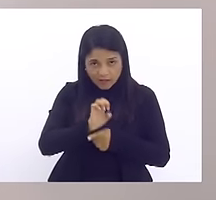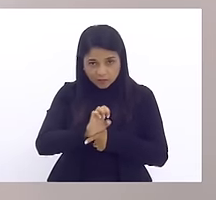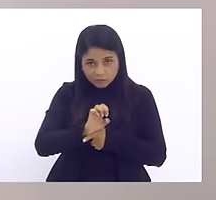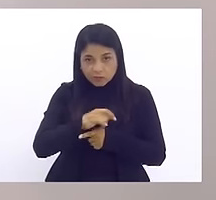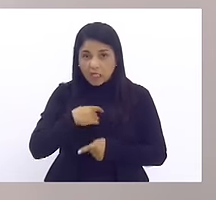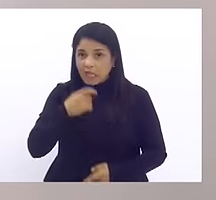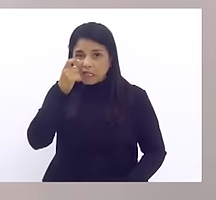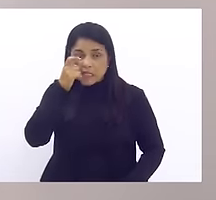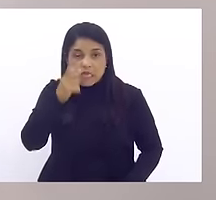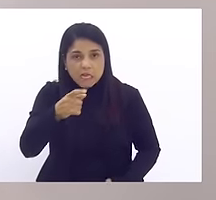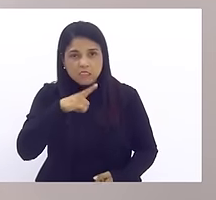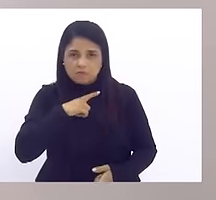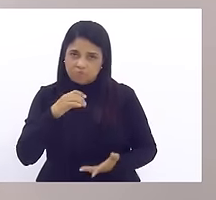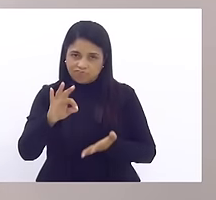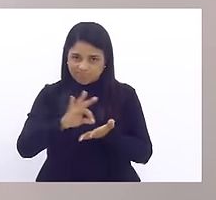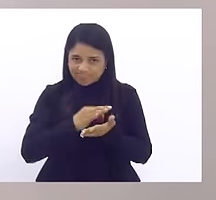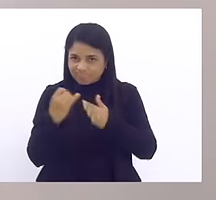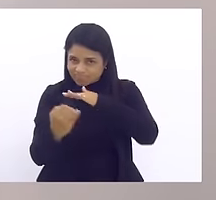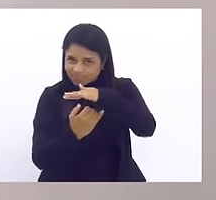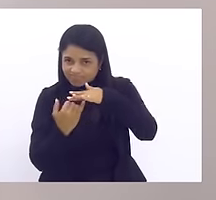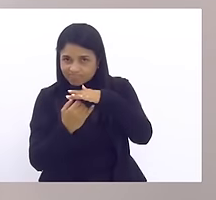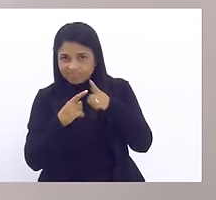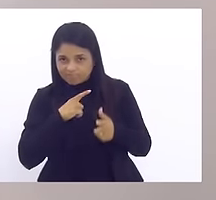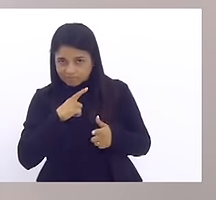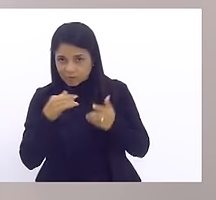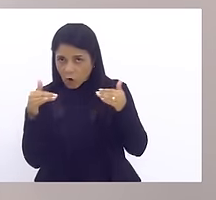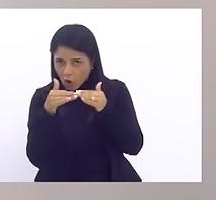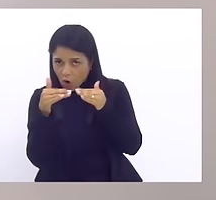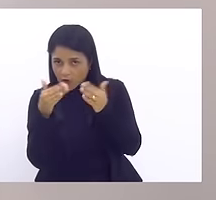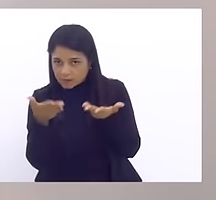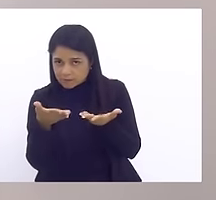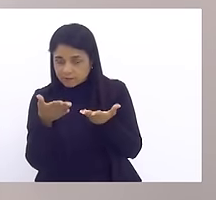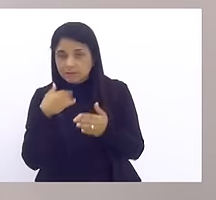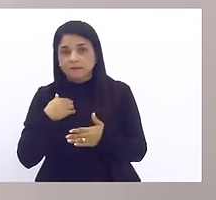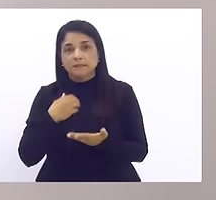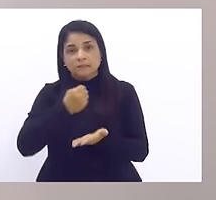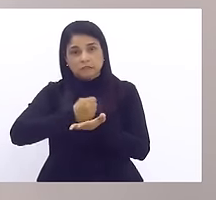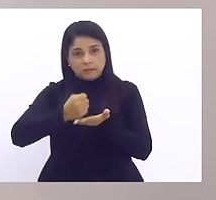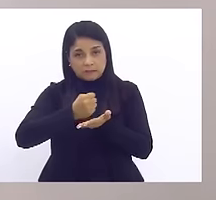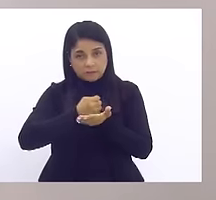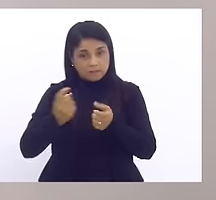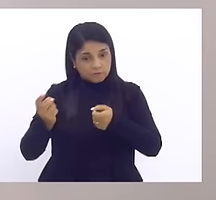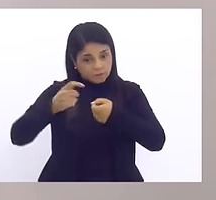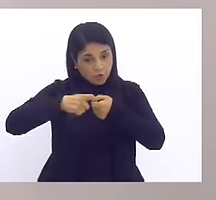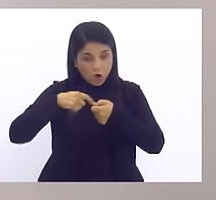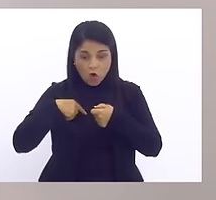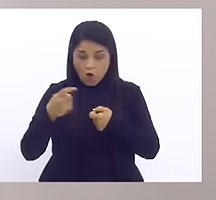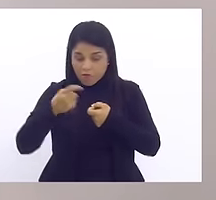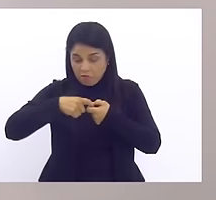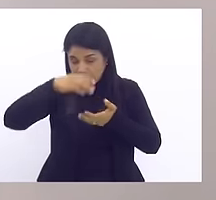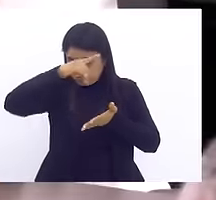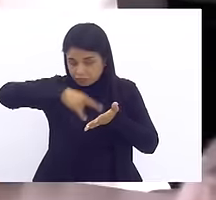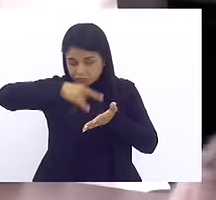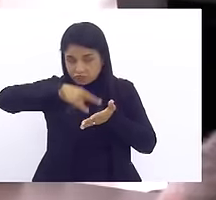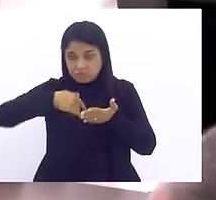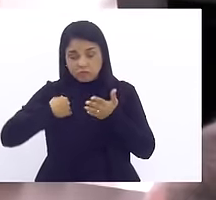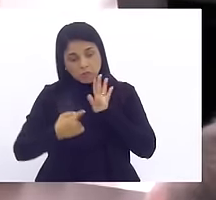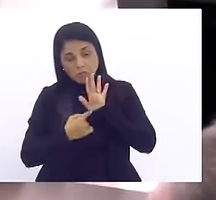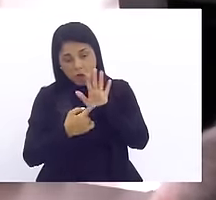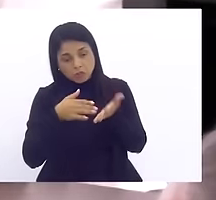porque há um interesse do órgão concorda o convênio está vigindo Aliás a gente não teve acesso a esses convênios ainda